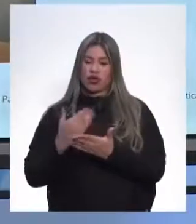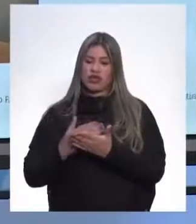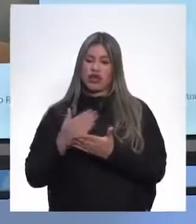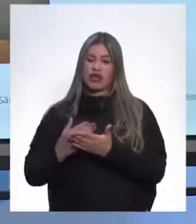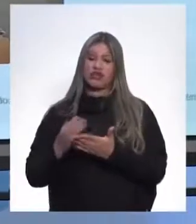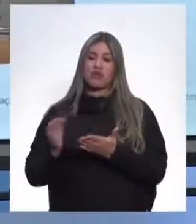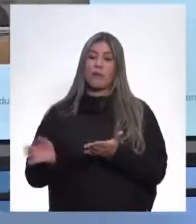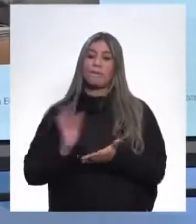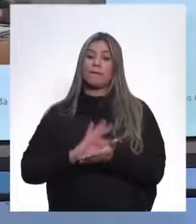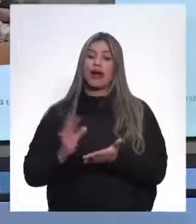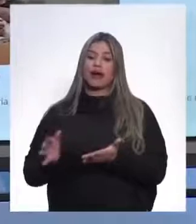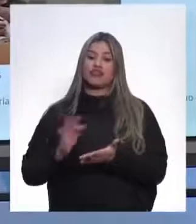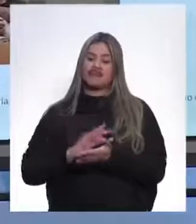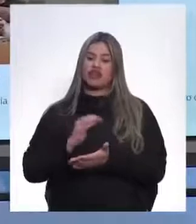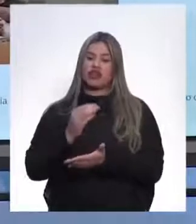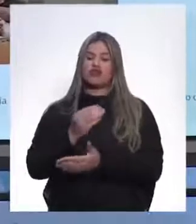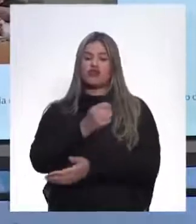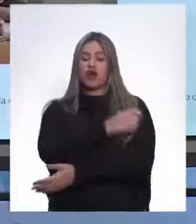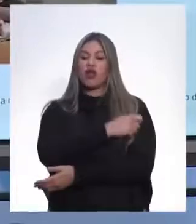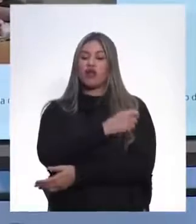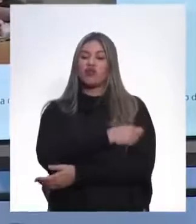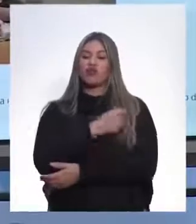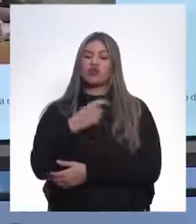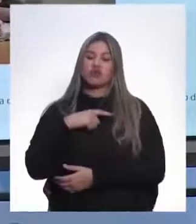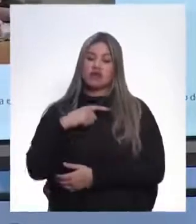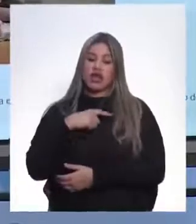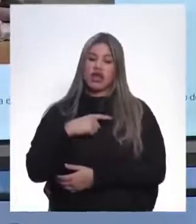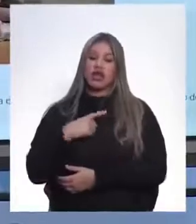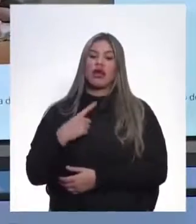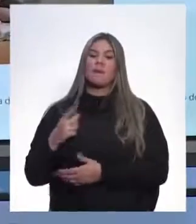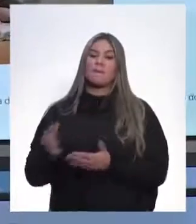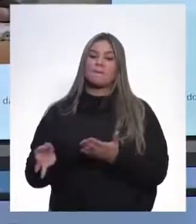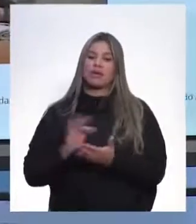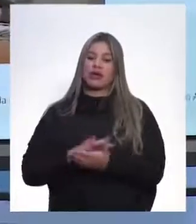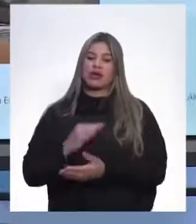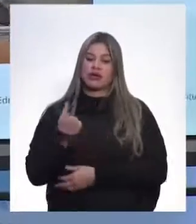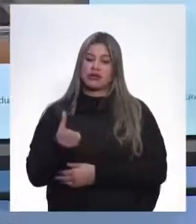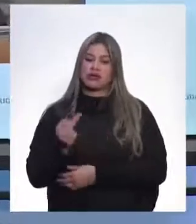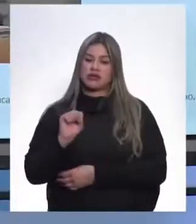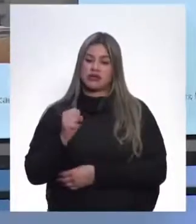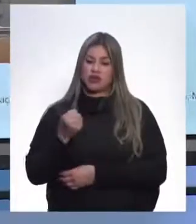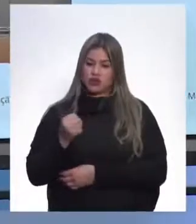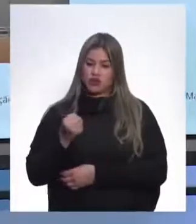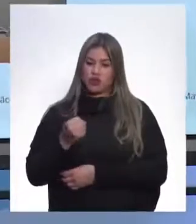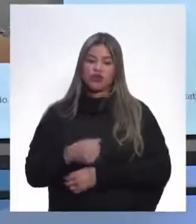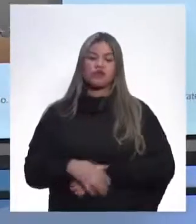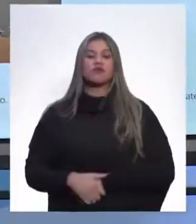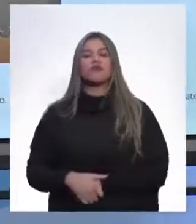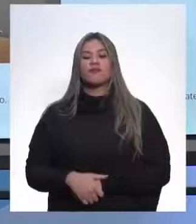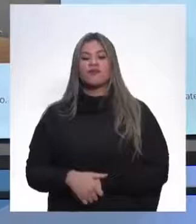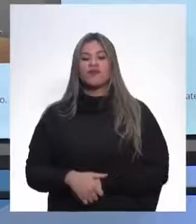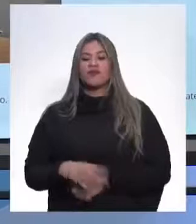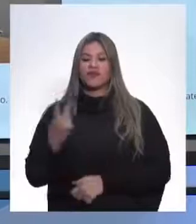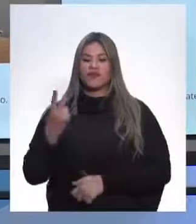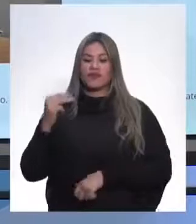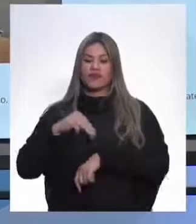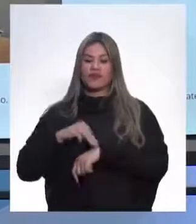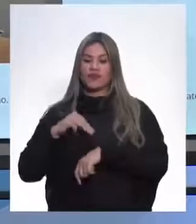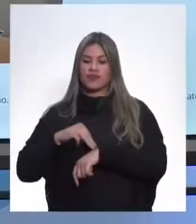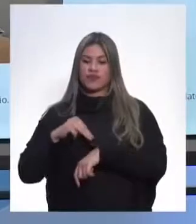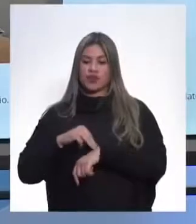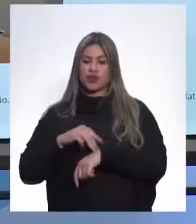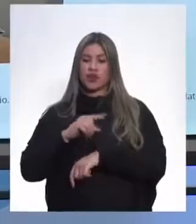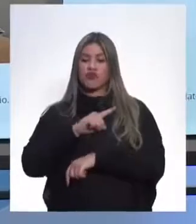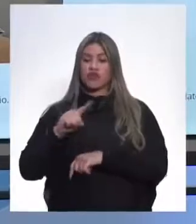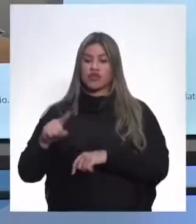que página do caderno do aluno está? Também está na página 68. 2 minutos só